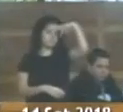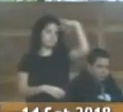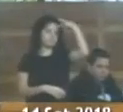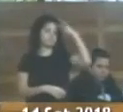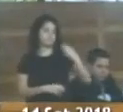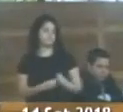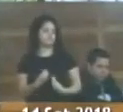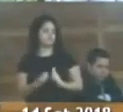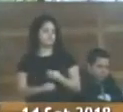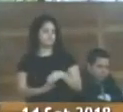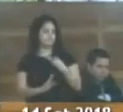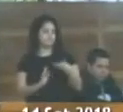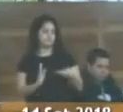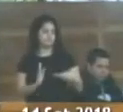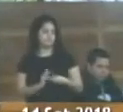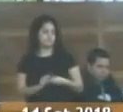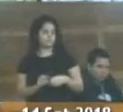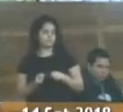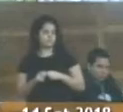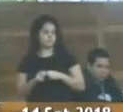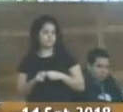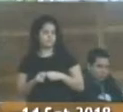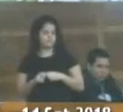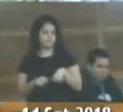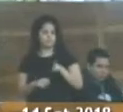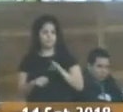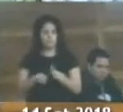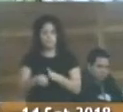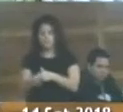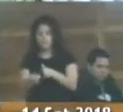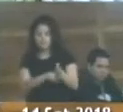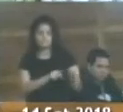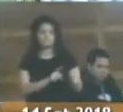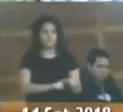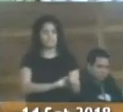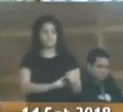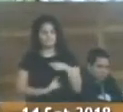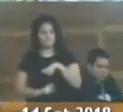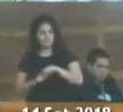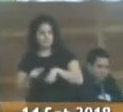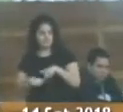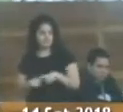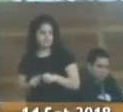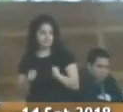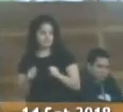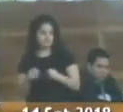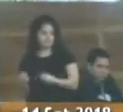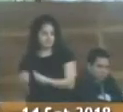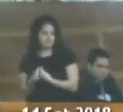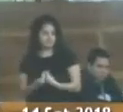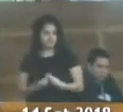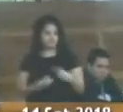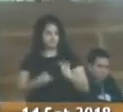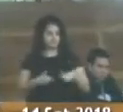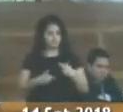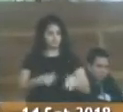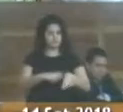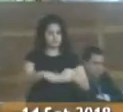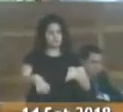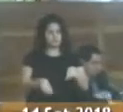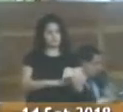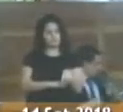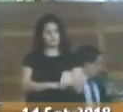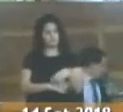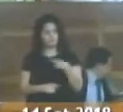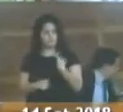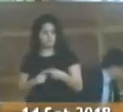todos os atos que vêm de cima, sem consulta à comunidade, essa reforma causou um problema em nossa ilha. Isso aconteceu